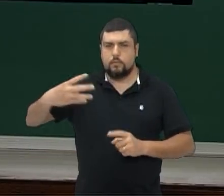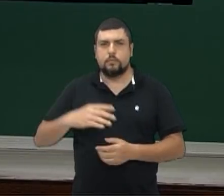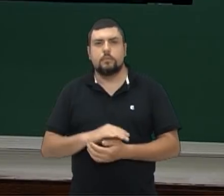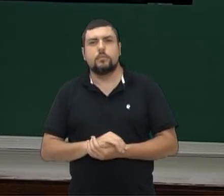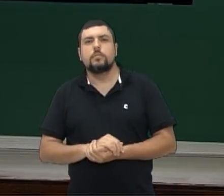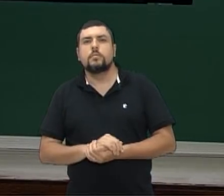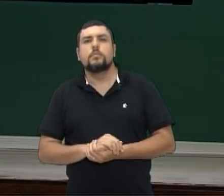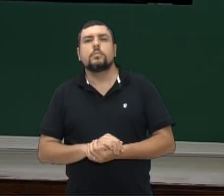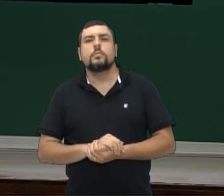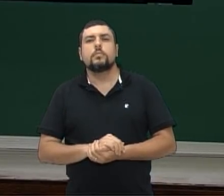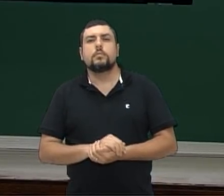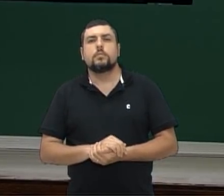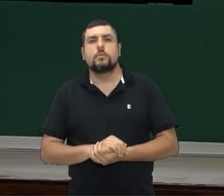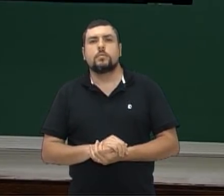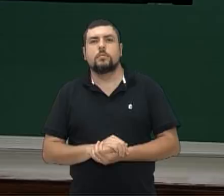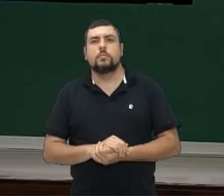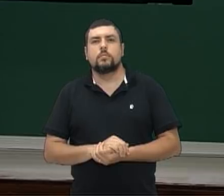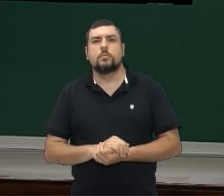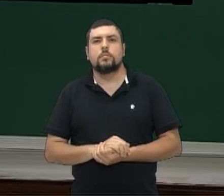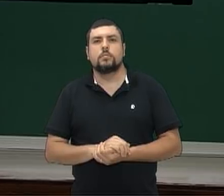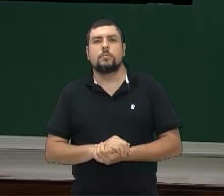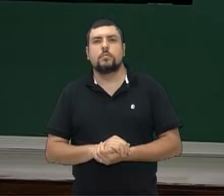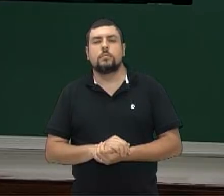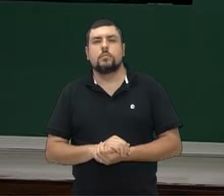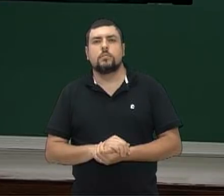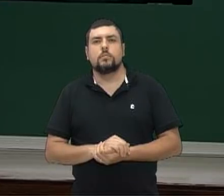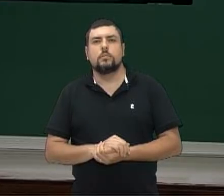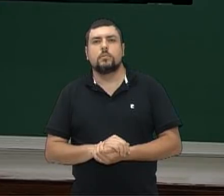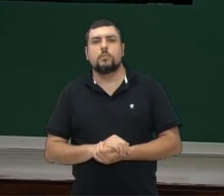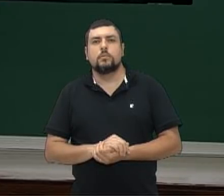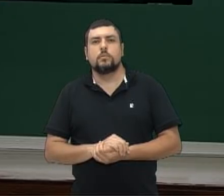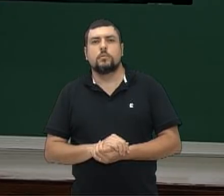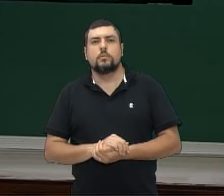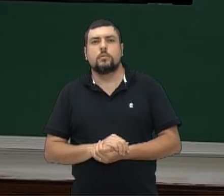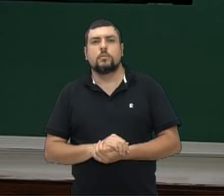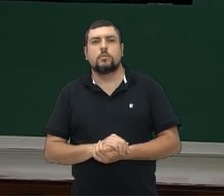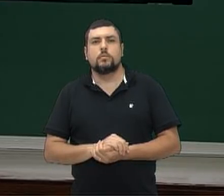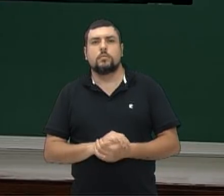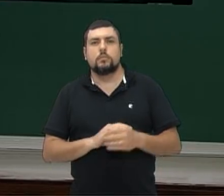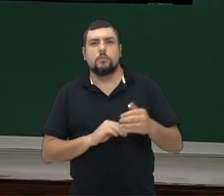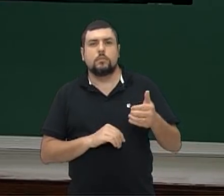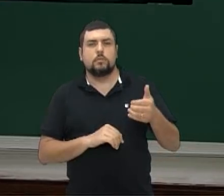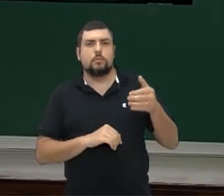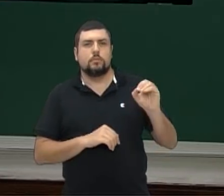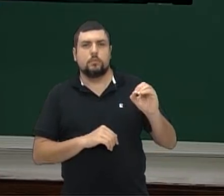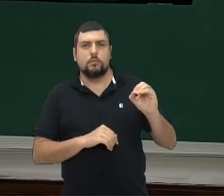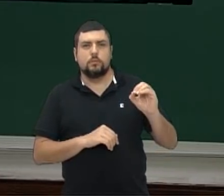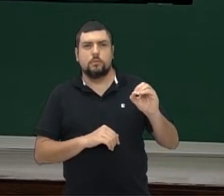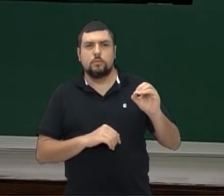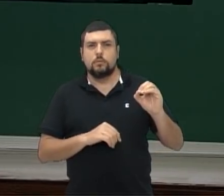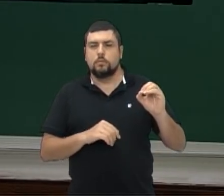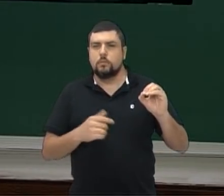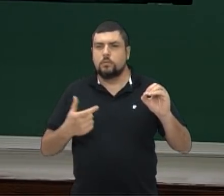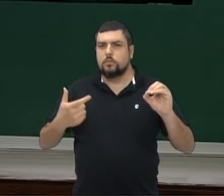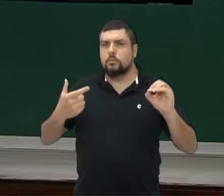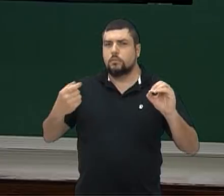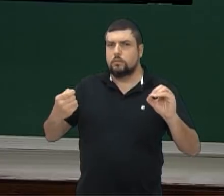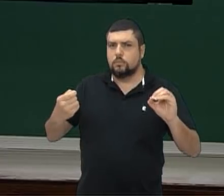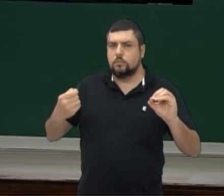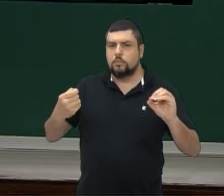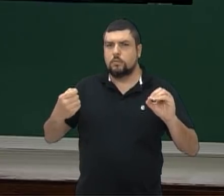lá. 1 e 4. Ó, é 10. Qual o dobro de 10? 20.